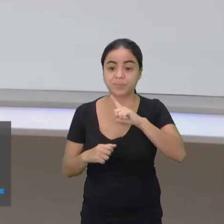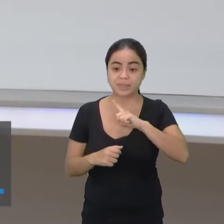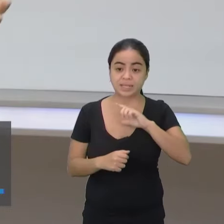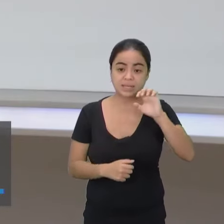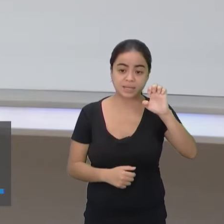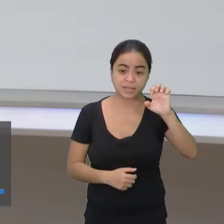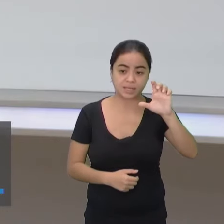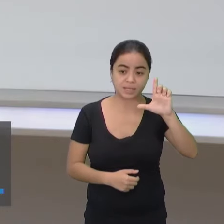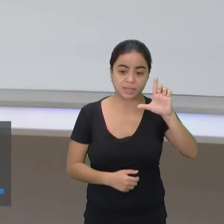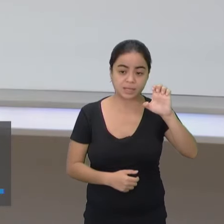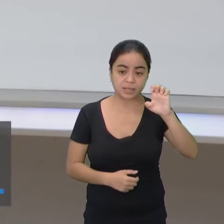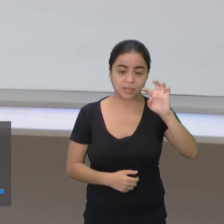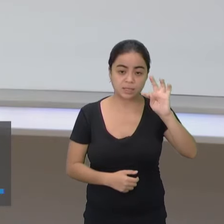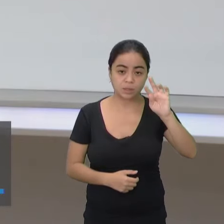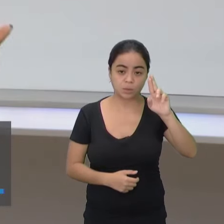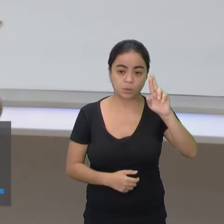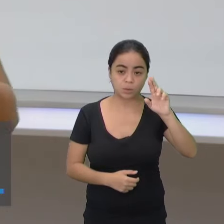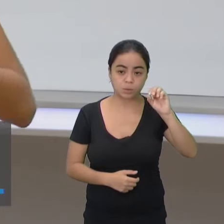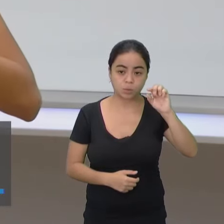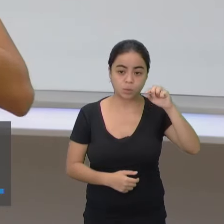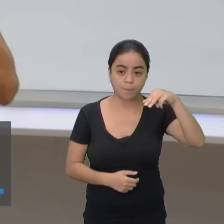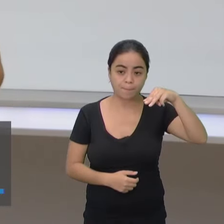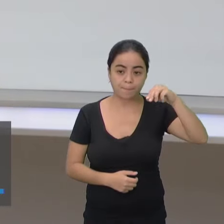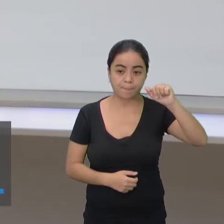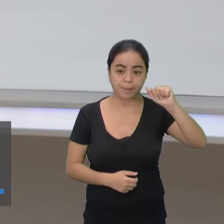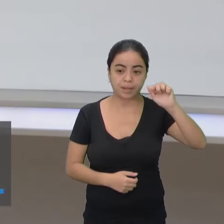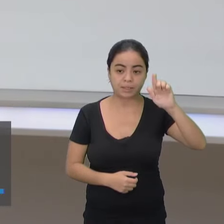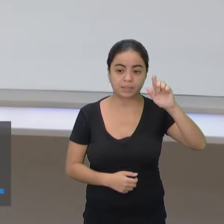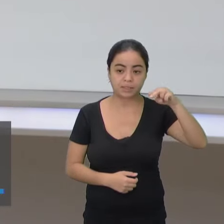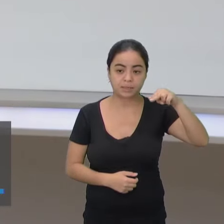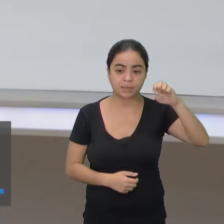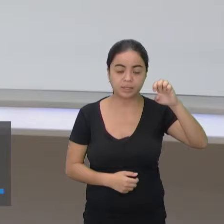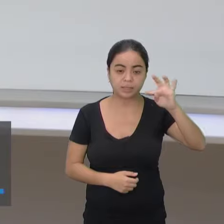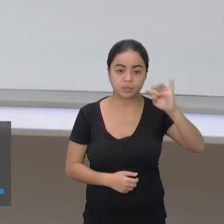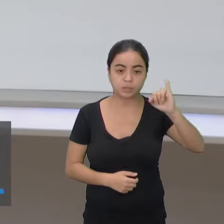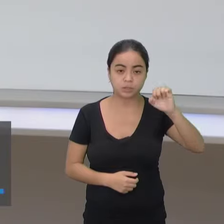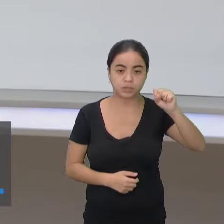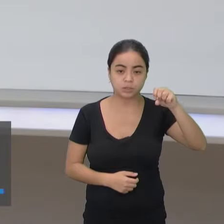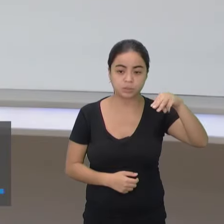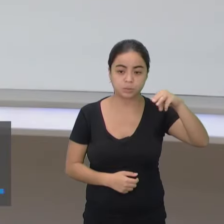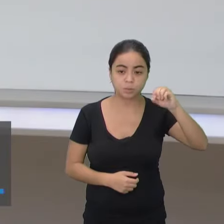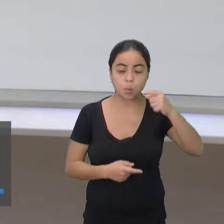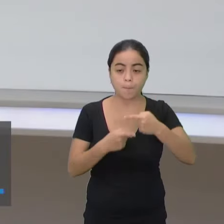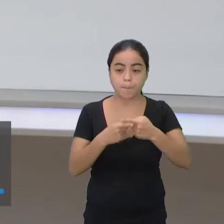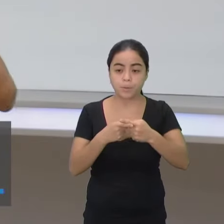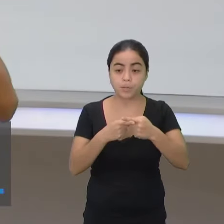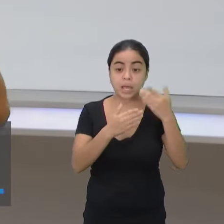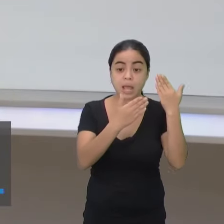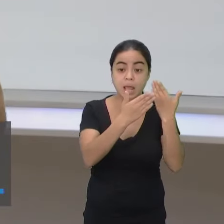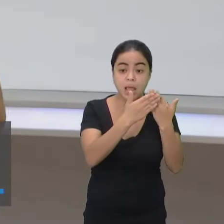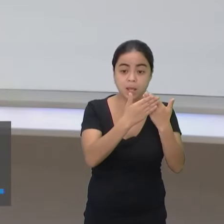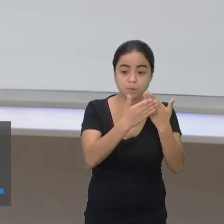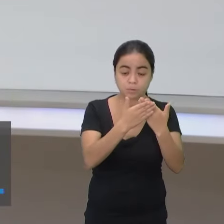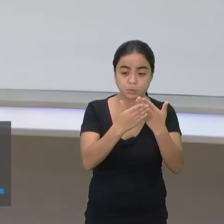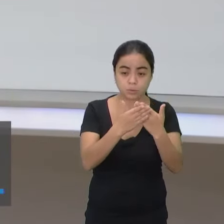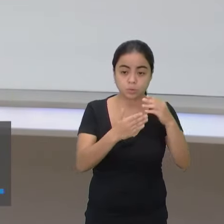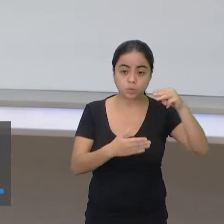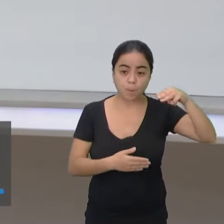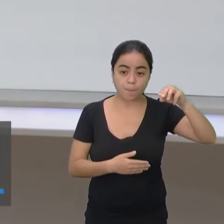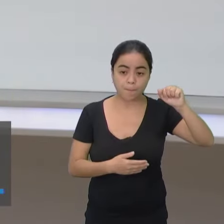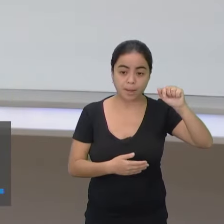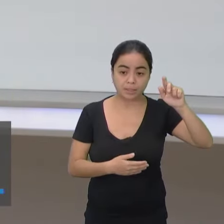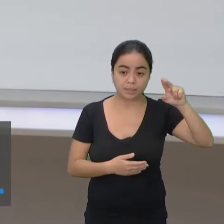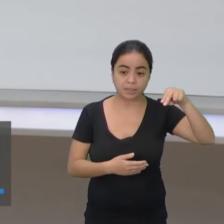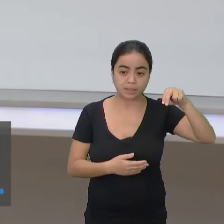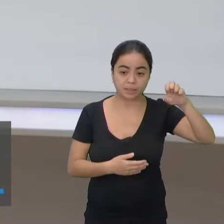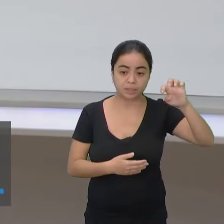tá? Eletromagnetismo por quê? Porque é um estudo do magnetismo com eletricidade e vice-versa,